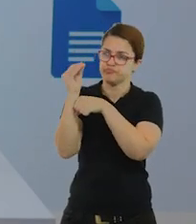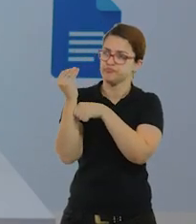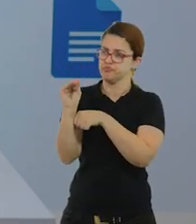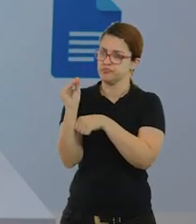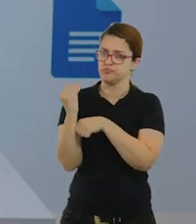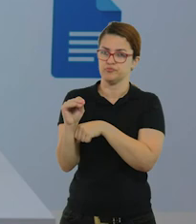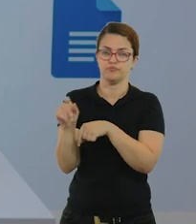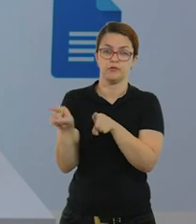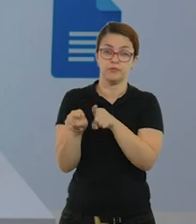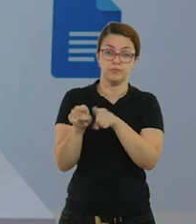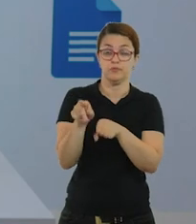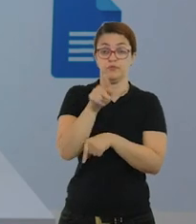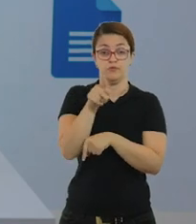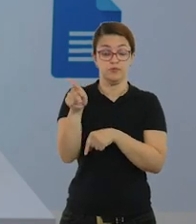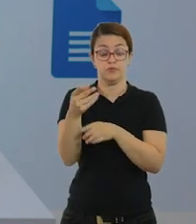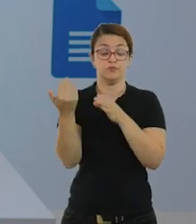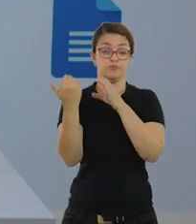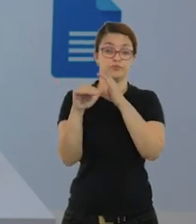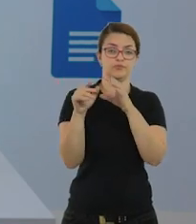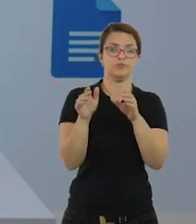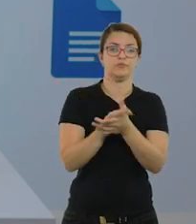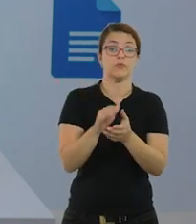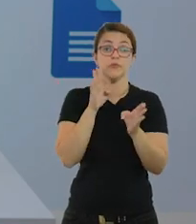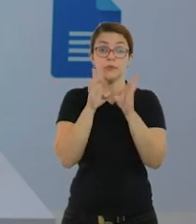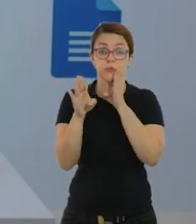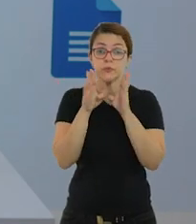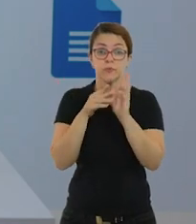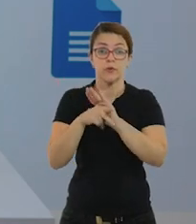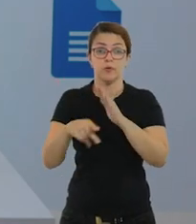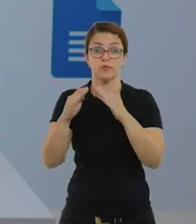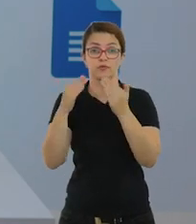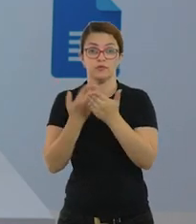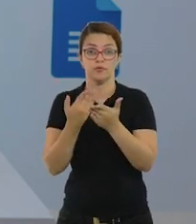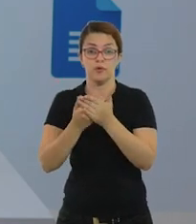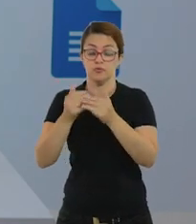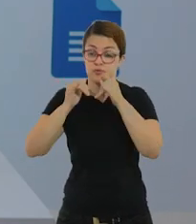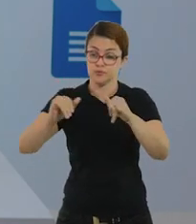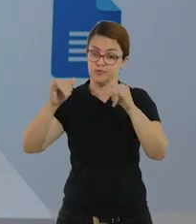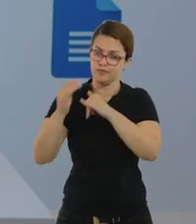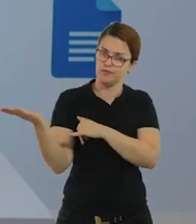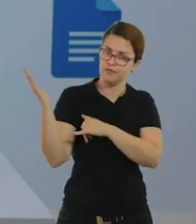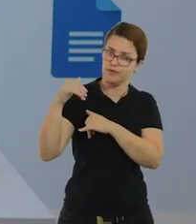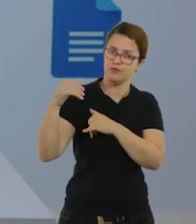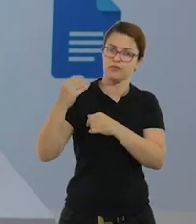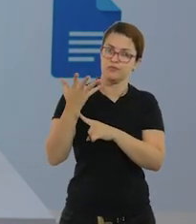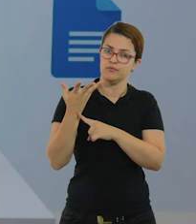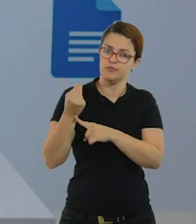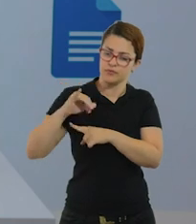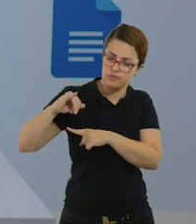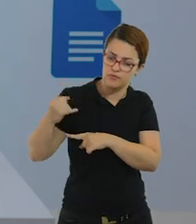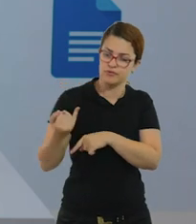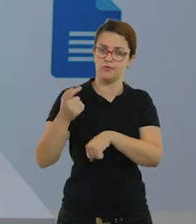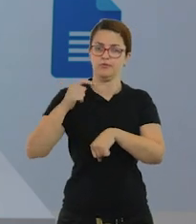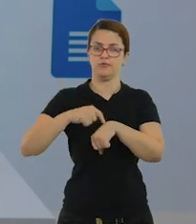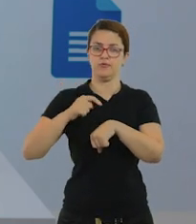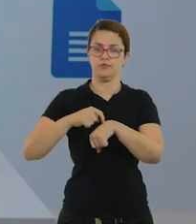atividades de arte. Você pode compartilhar com o seu professor, no Facebook da sua escola. Divulgue, vamos fazer